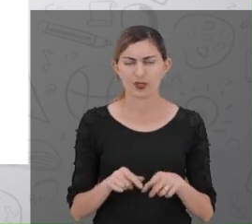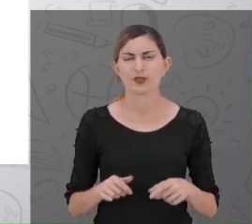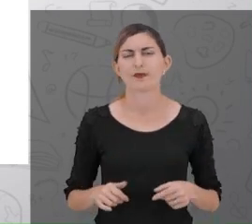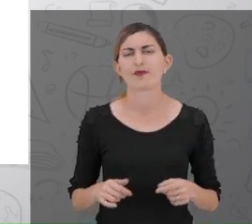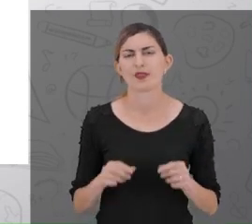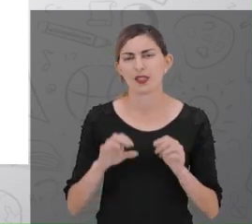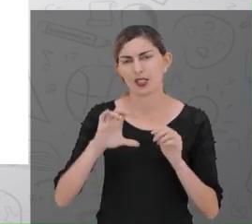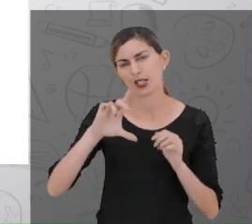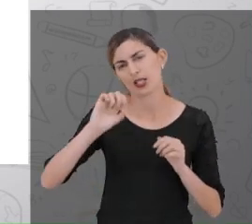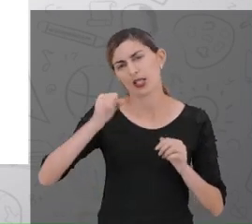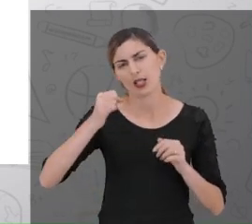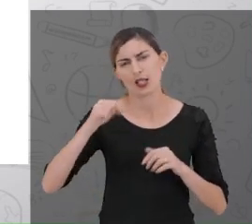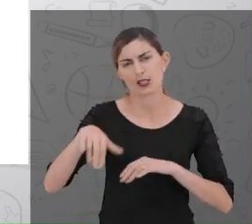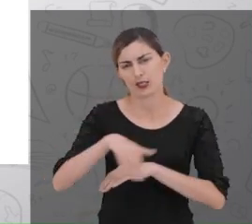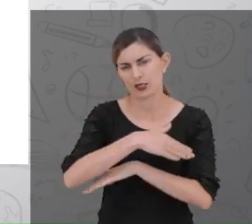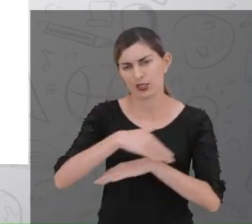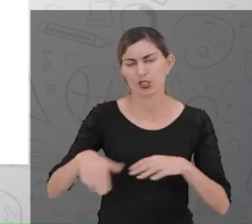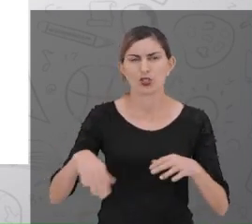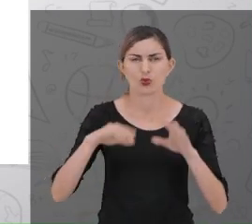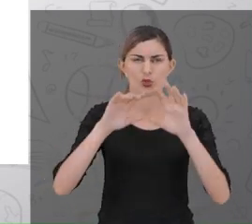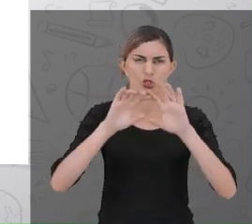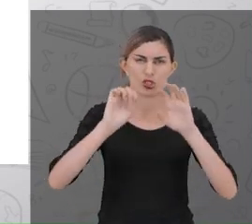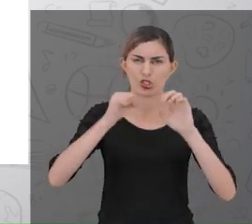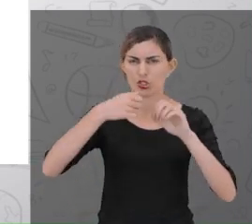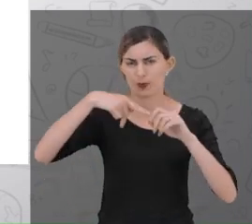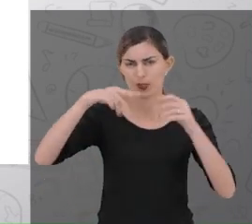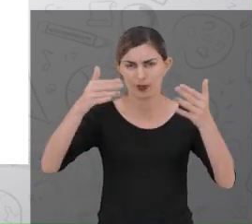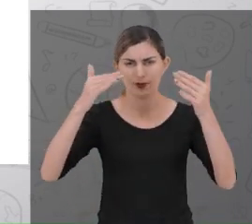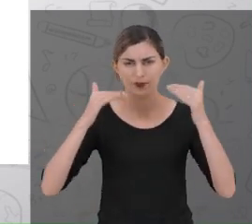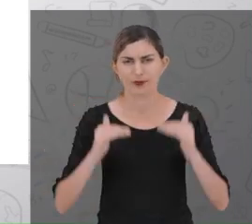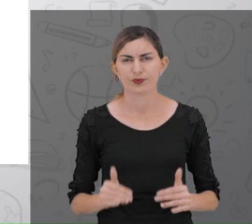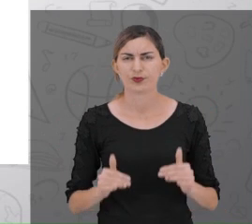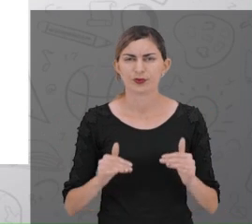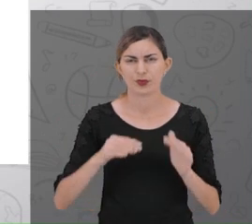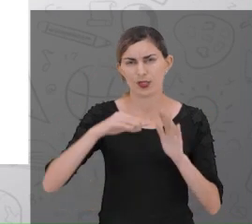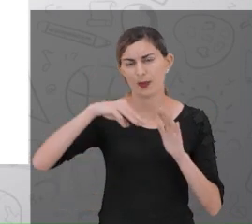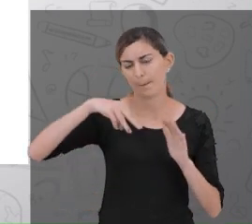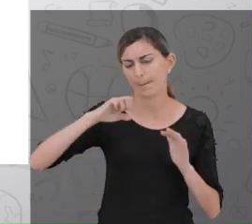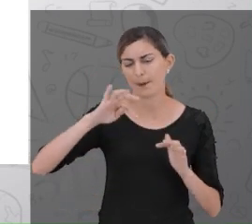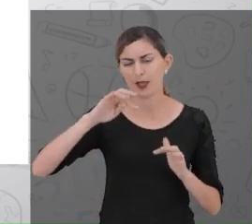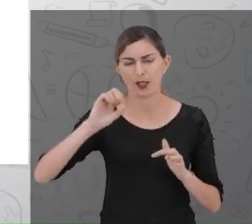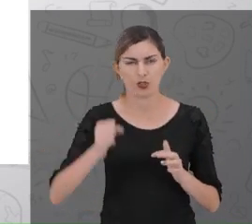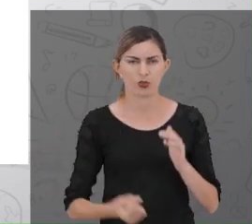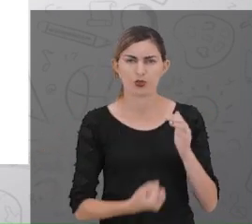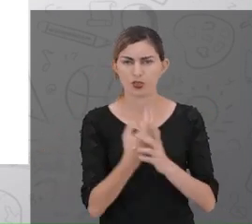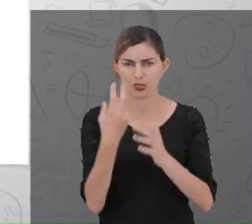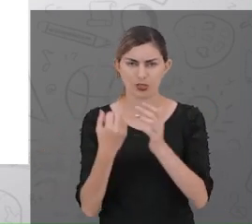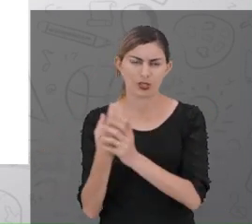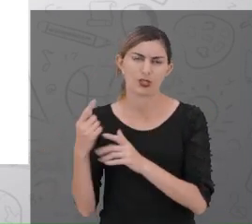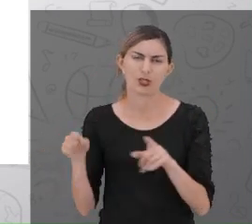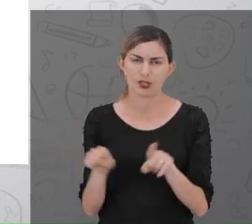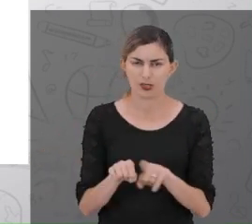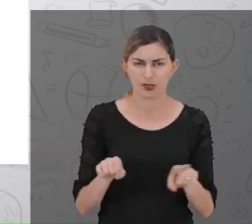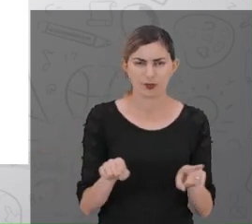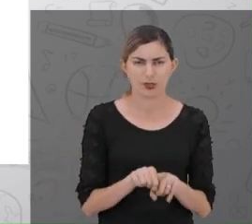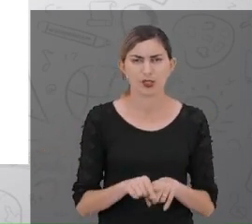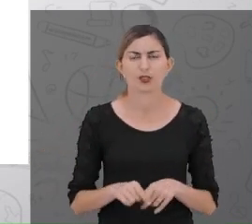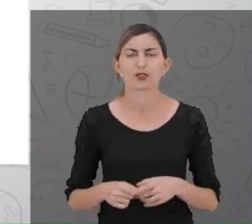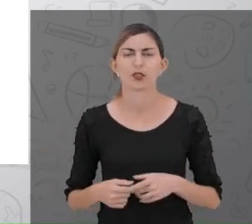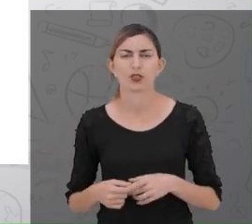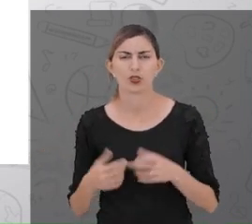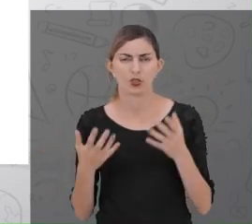os atributos da classe endereço e o espaço logo abaixo dos métodos que você pode criar